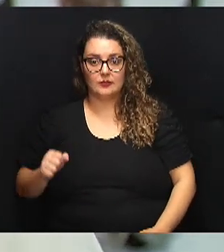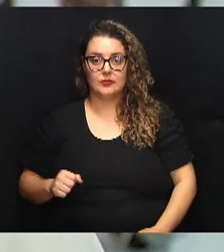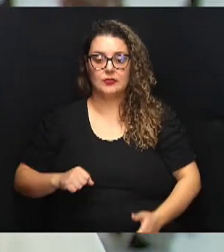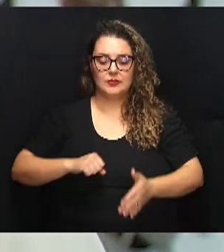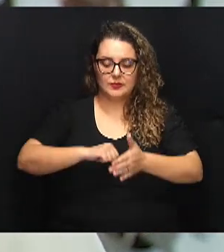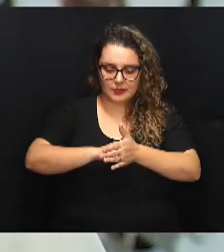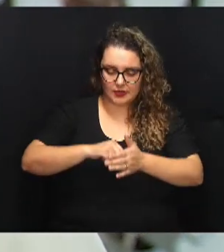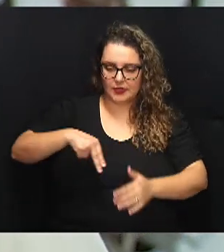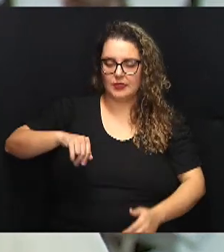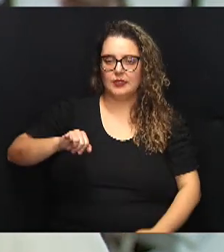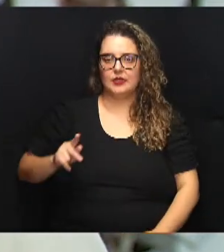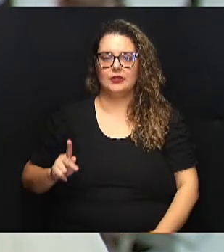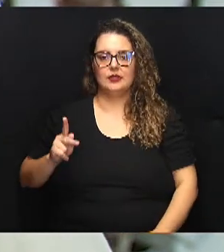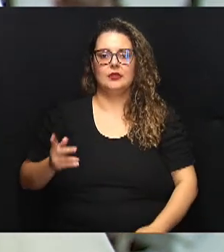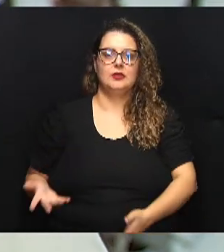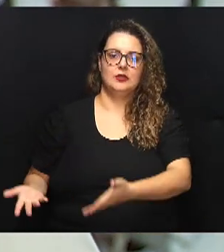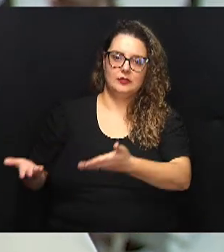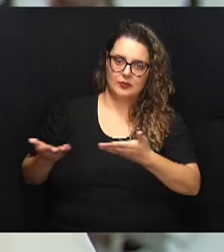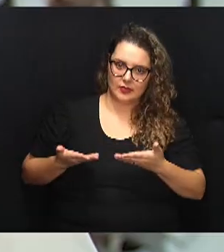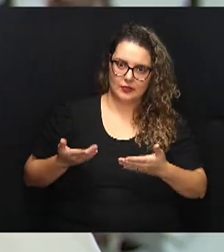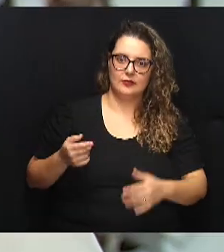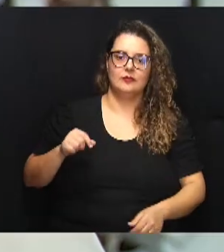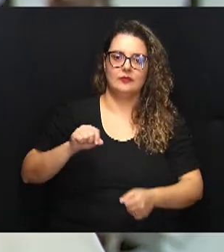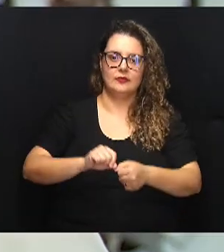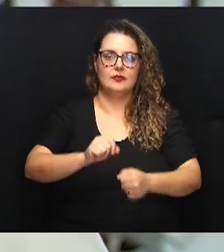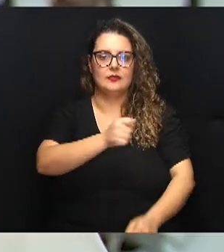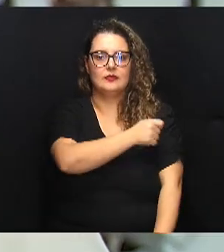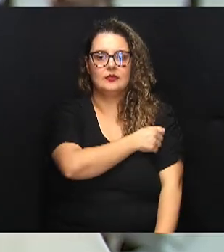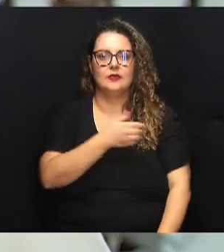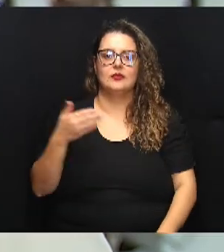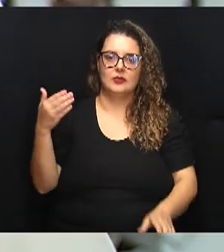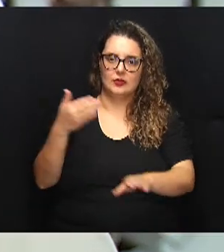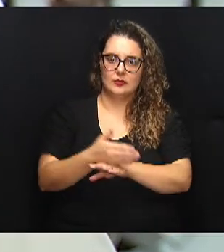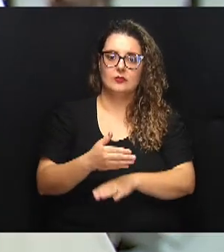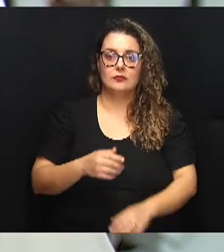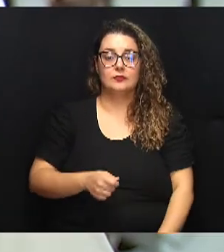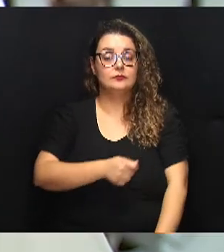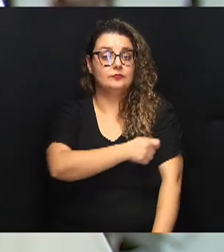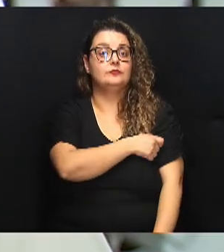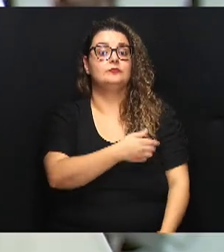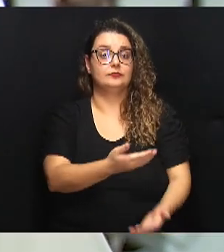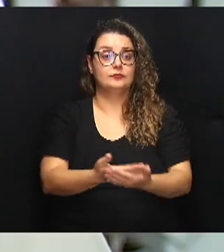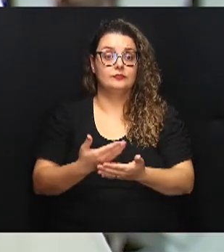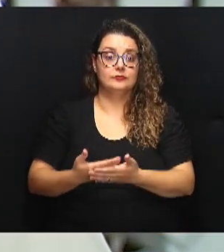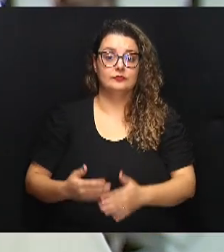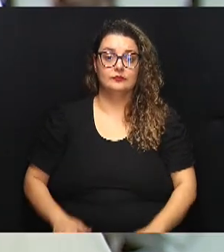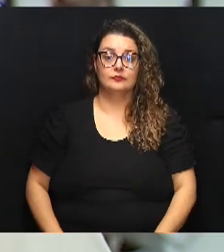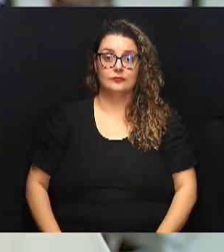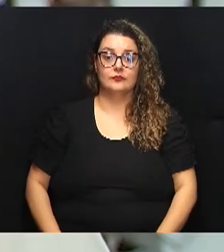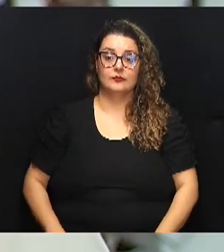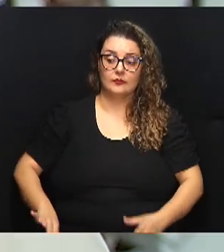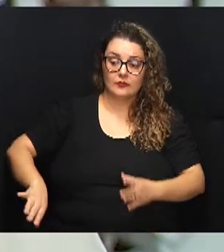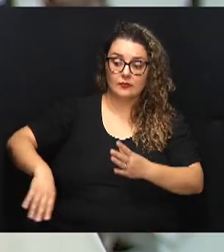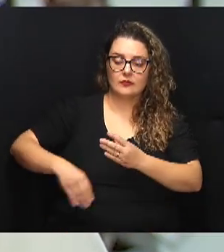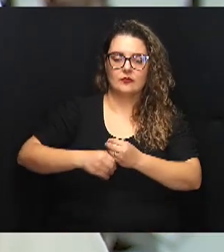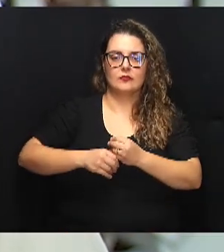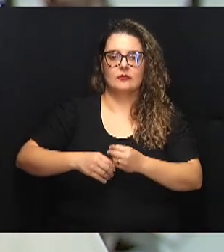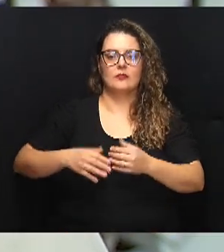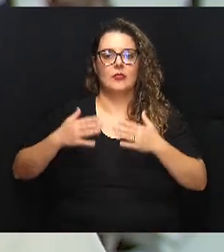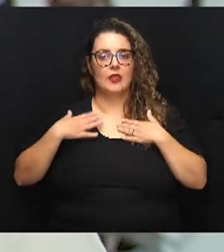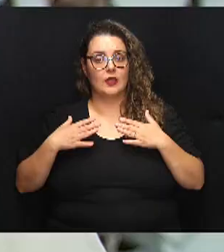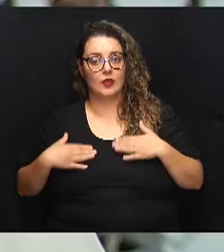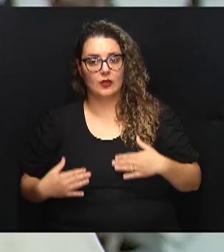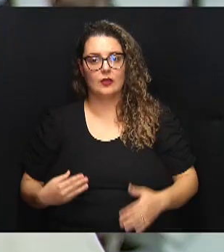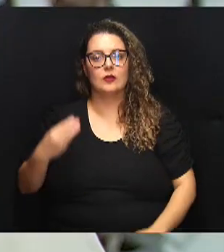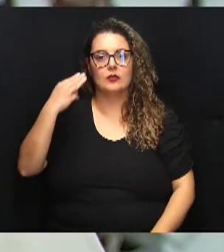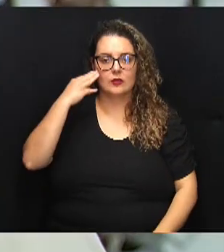fez um convite para fazer uma aula de Kenjutsu. Eu participei dessa aula e isso me agregou muito, tanto fisicamente